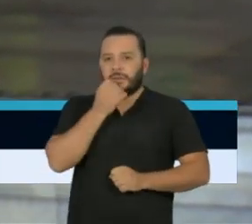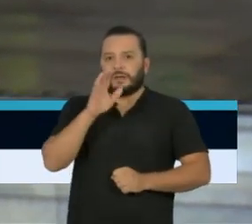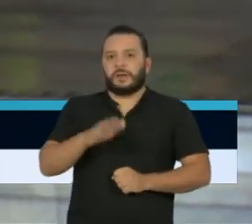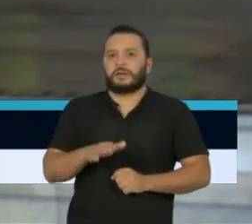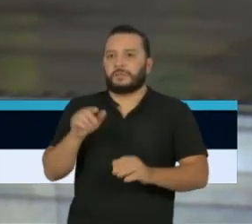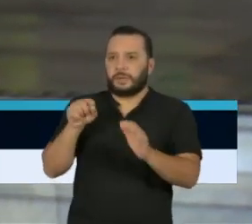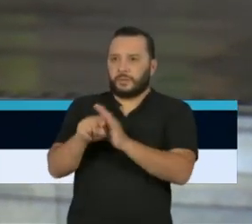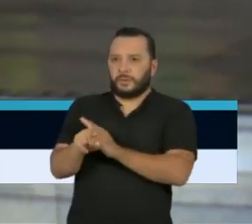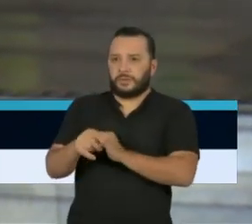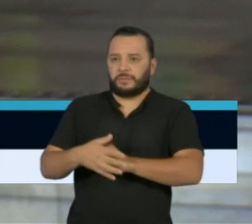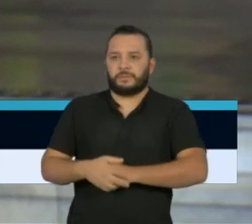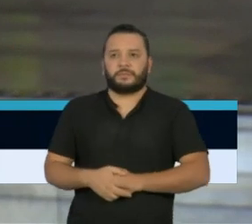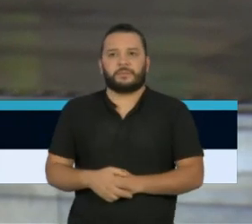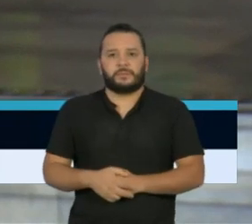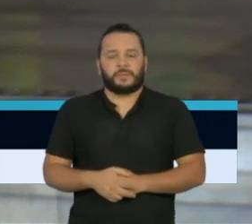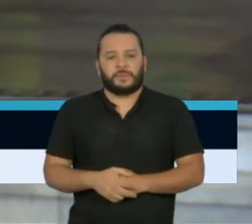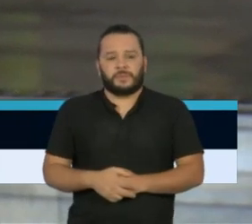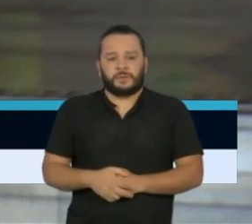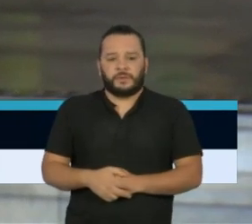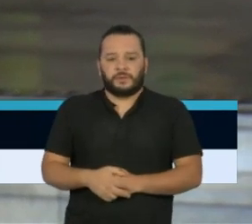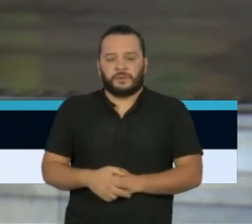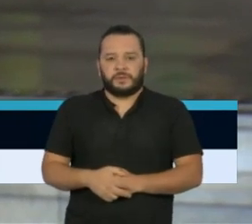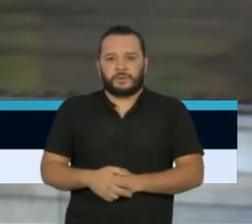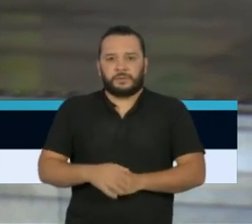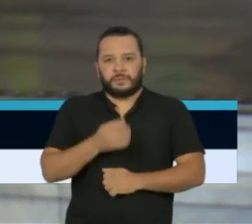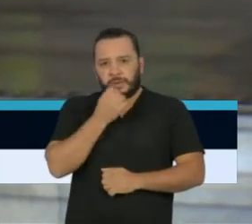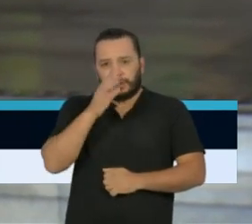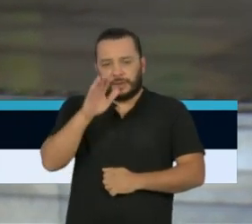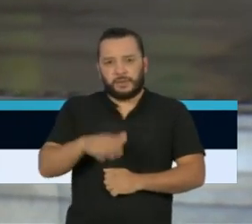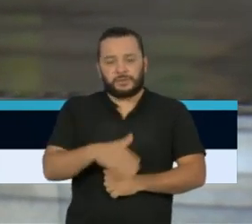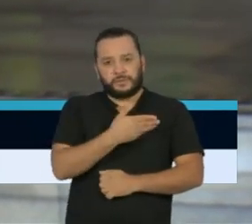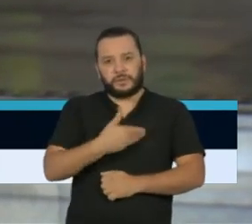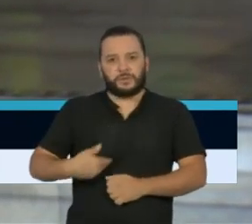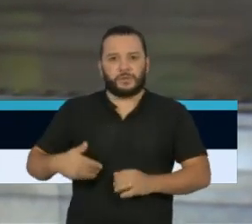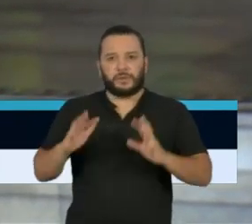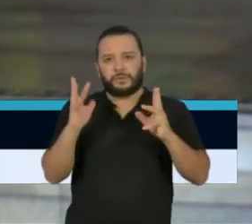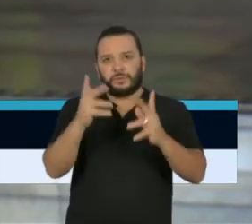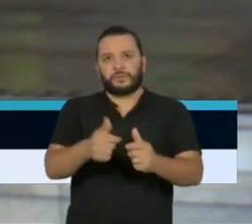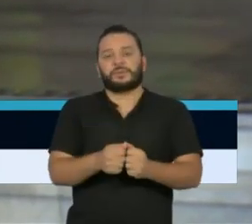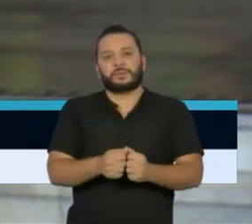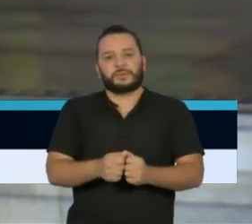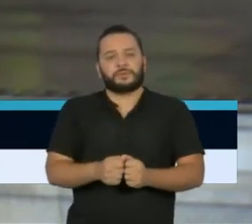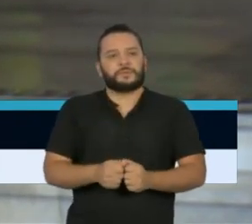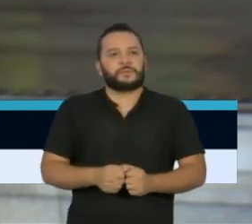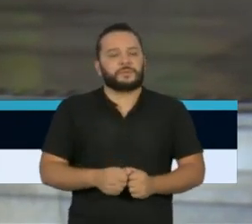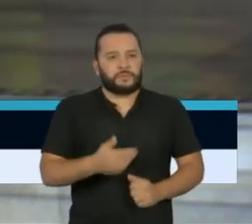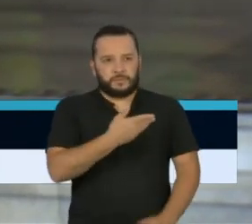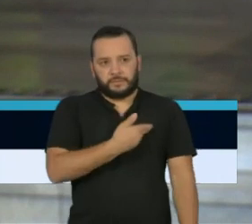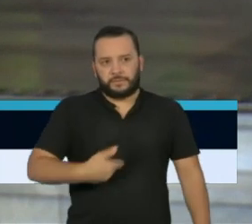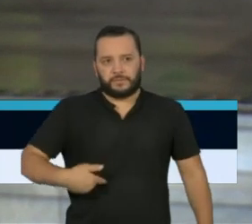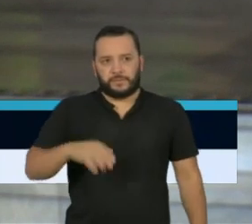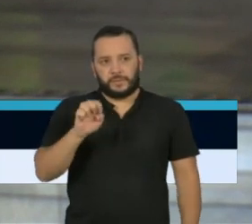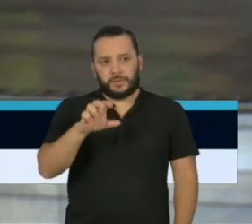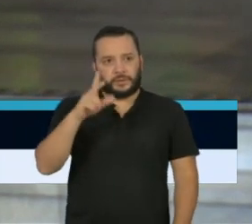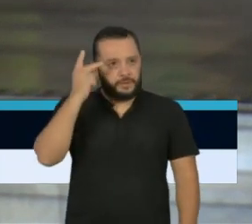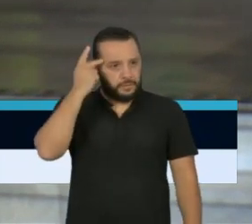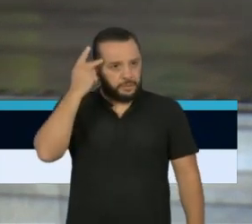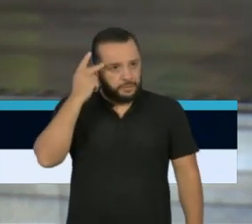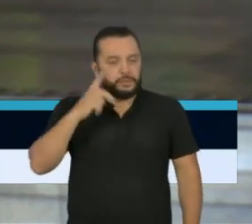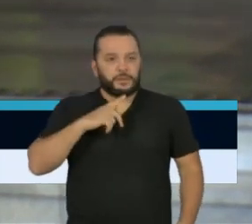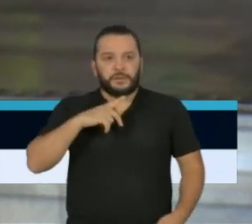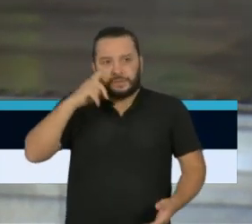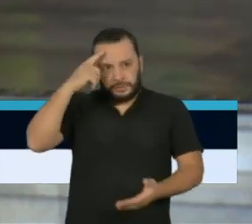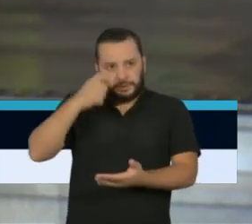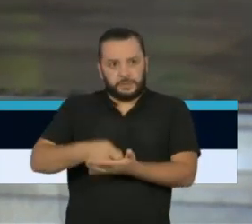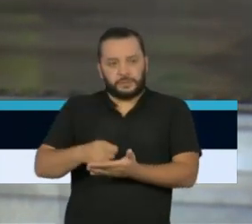pergunta, por favor. Boa tarde, governador. Boa tarde a todos. Bom, o governo do estado tem reforçado que toma as decisões com base